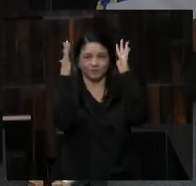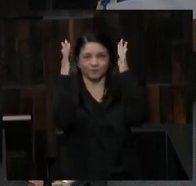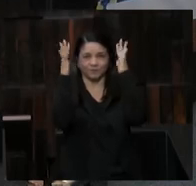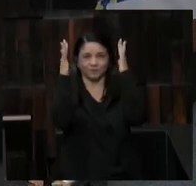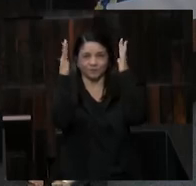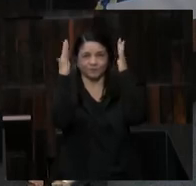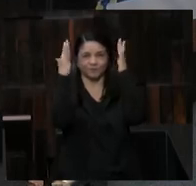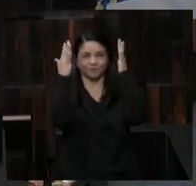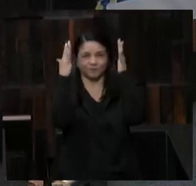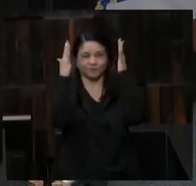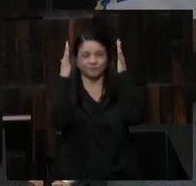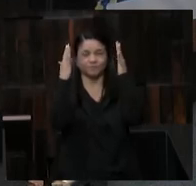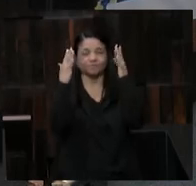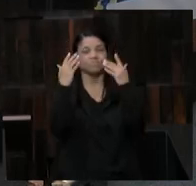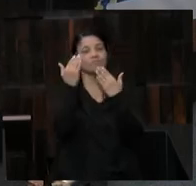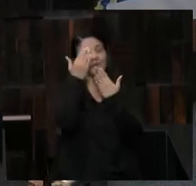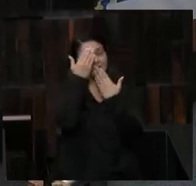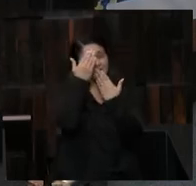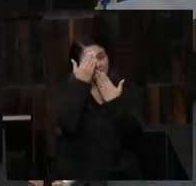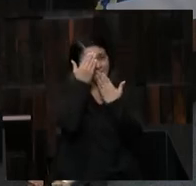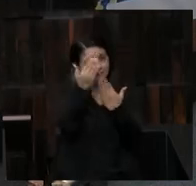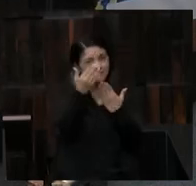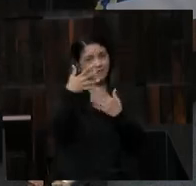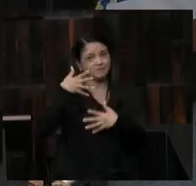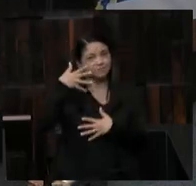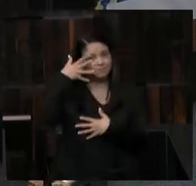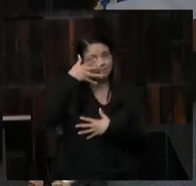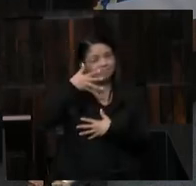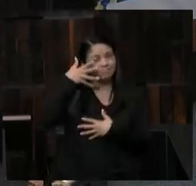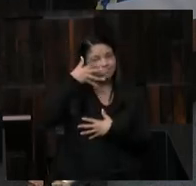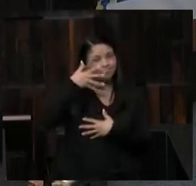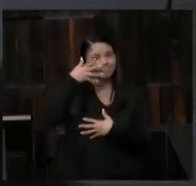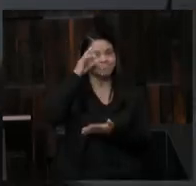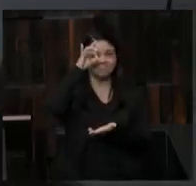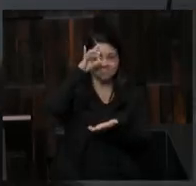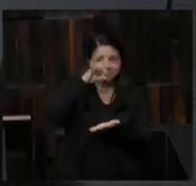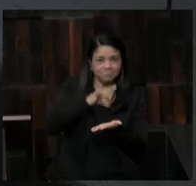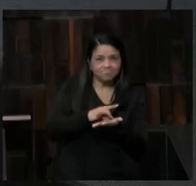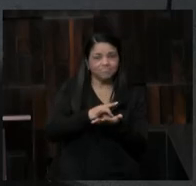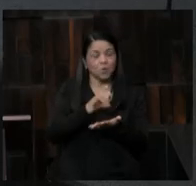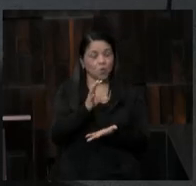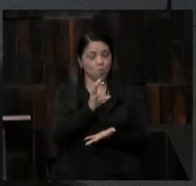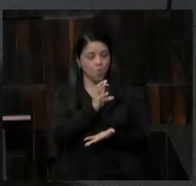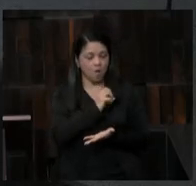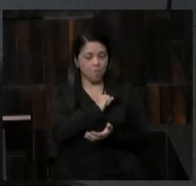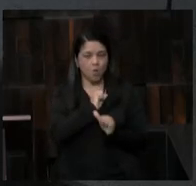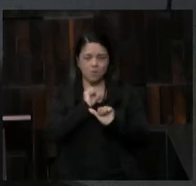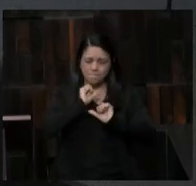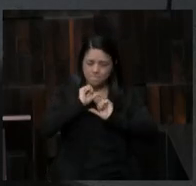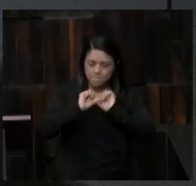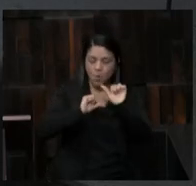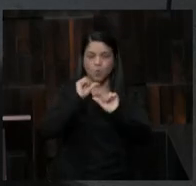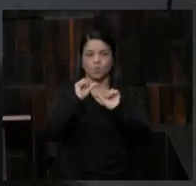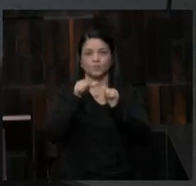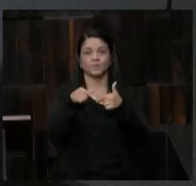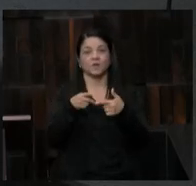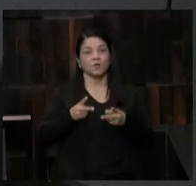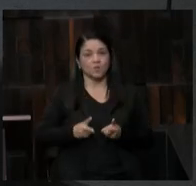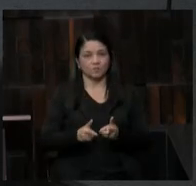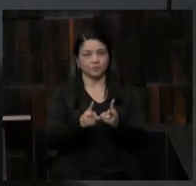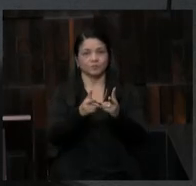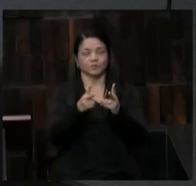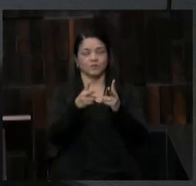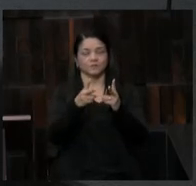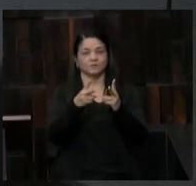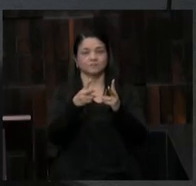A gente agradece muito a sua fala e é realmente é o amor que nos move. Dando continuidade, a